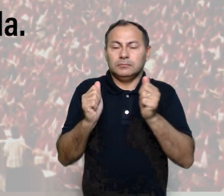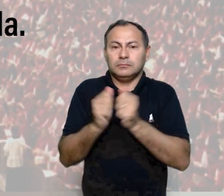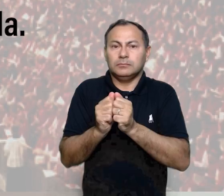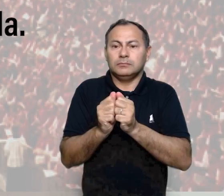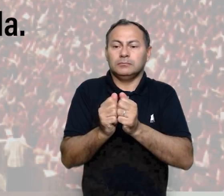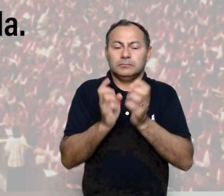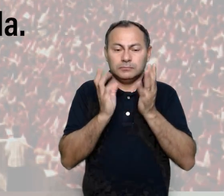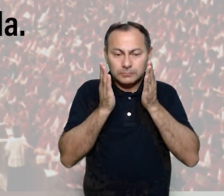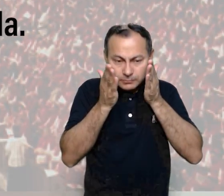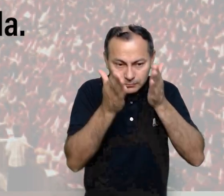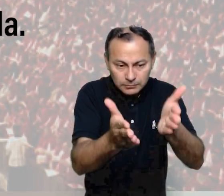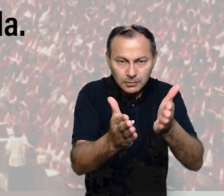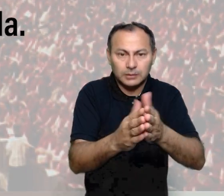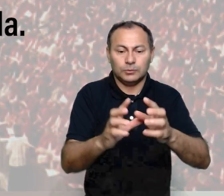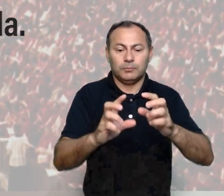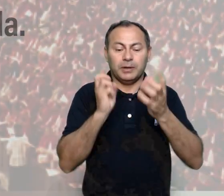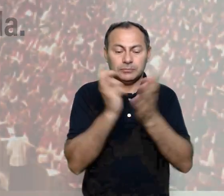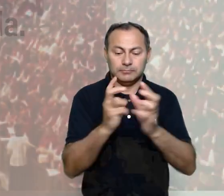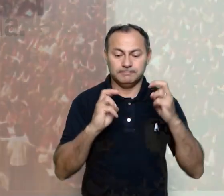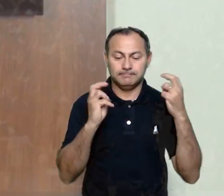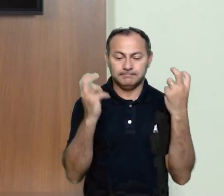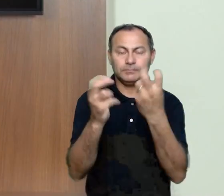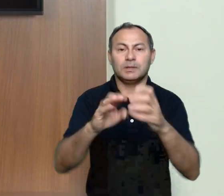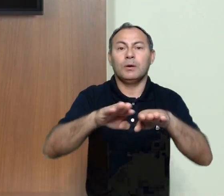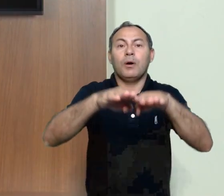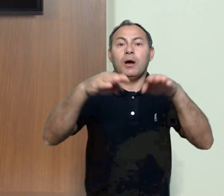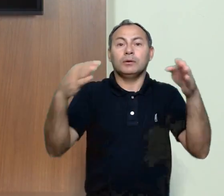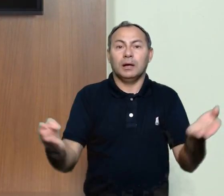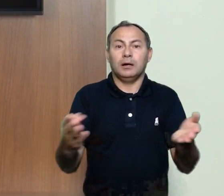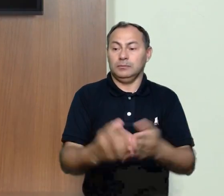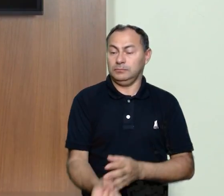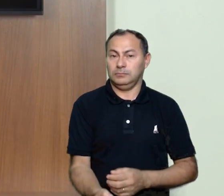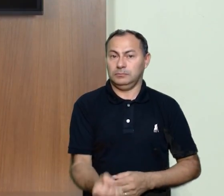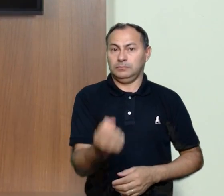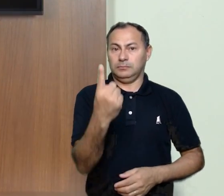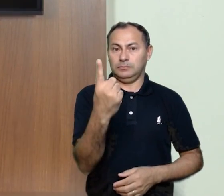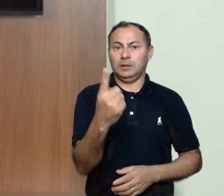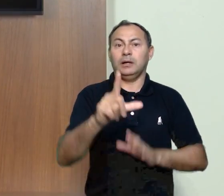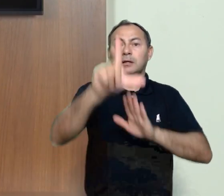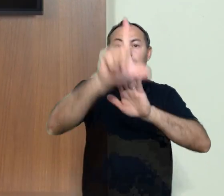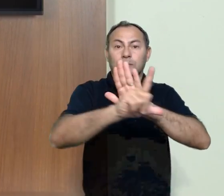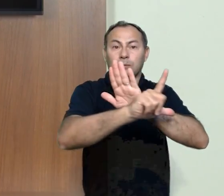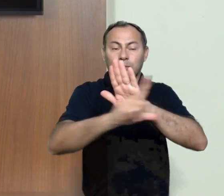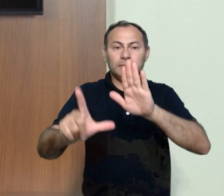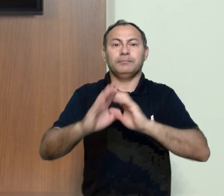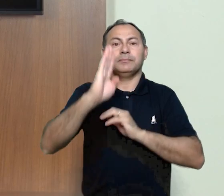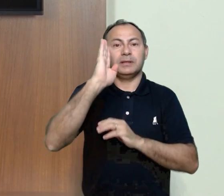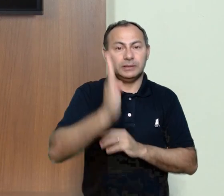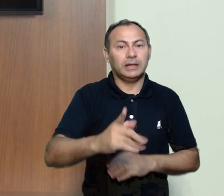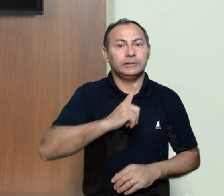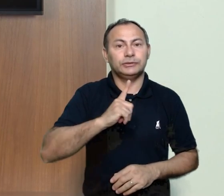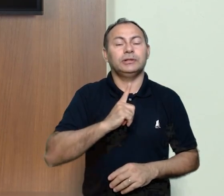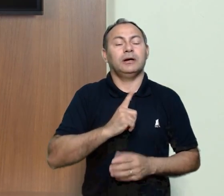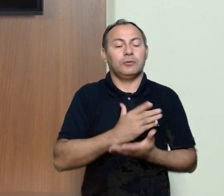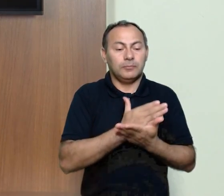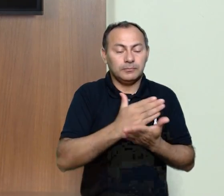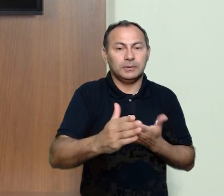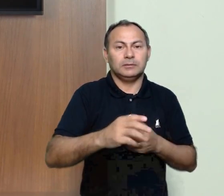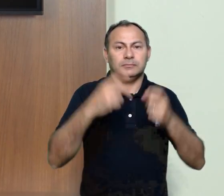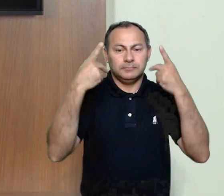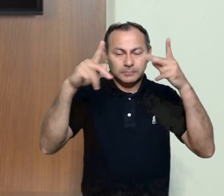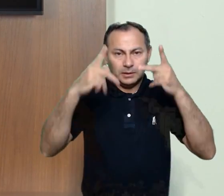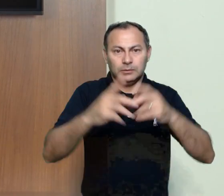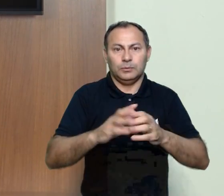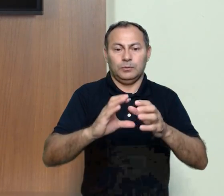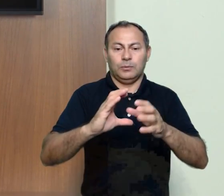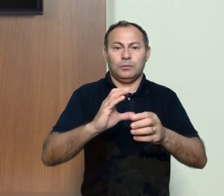redor do mesmo altar. Uma grande novidade litúrgica que já tinha brotado naturalmente